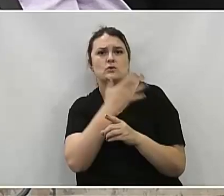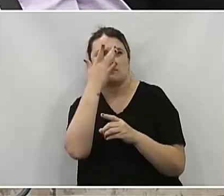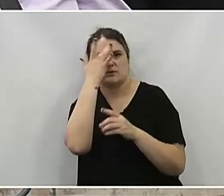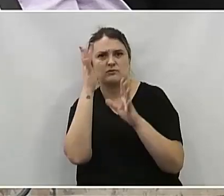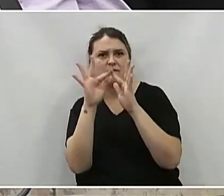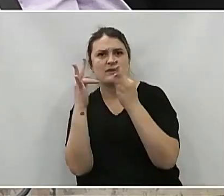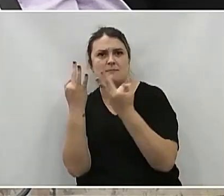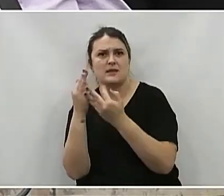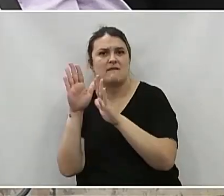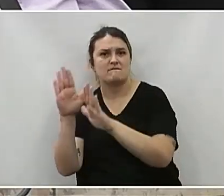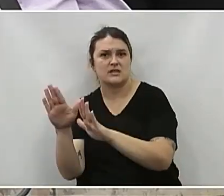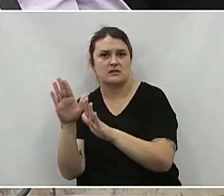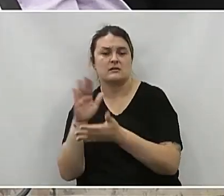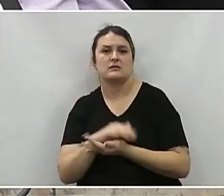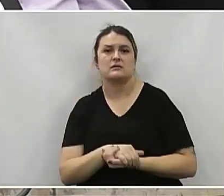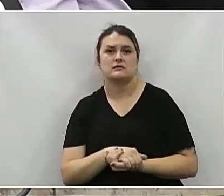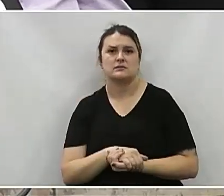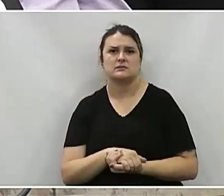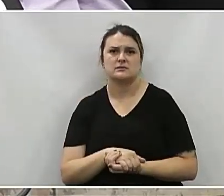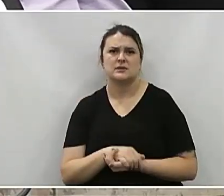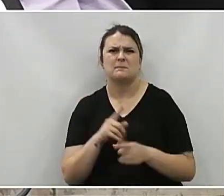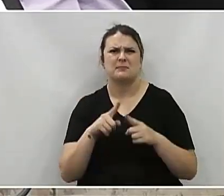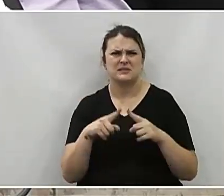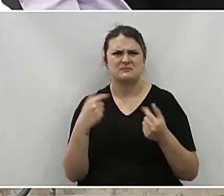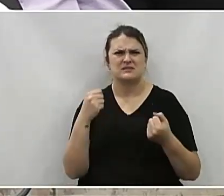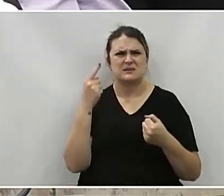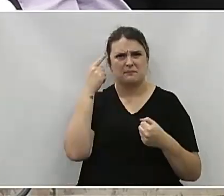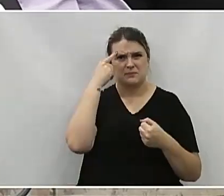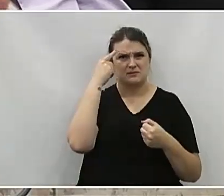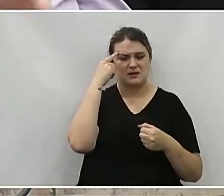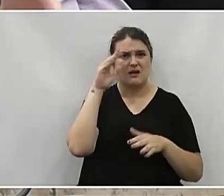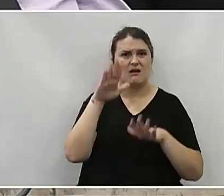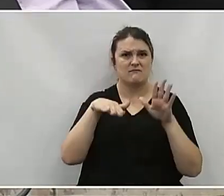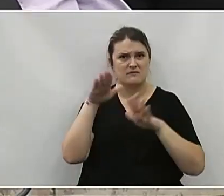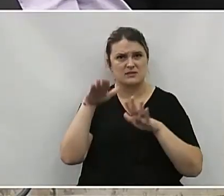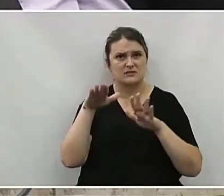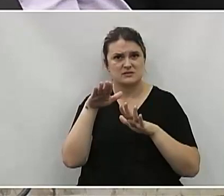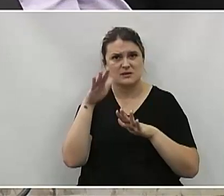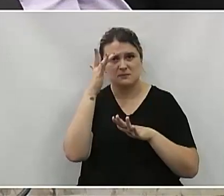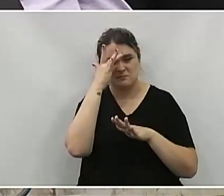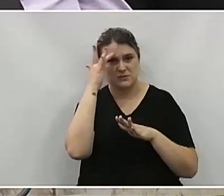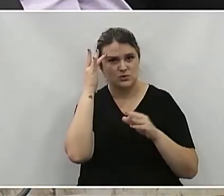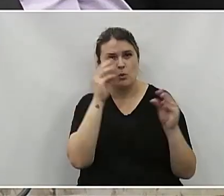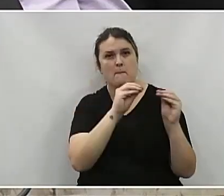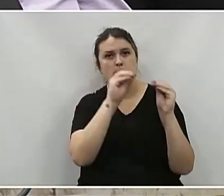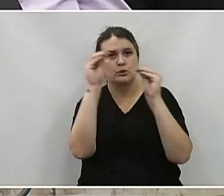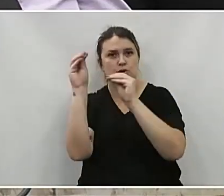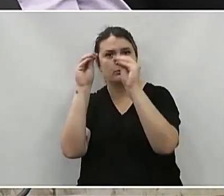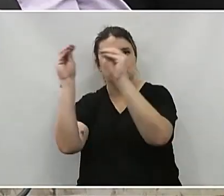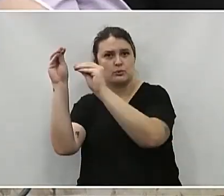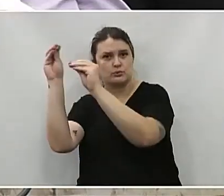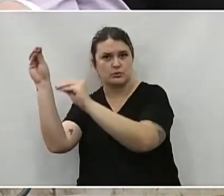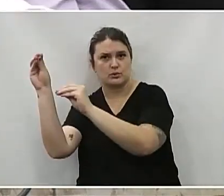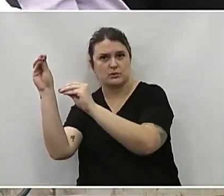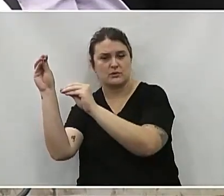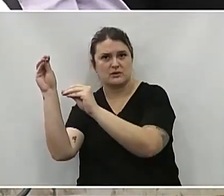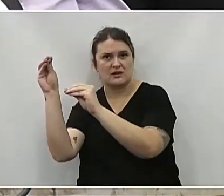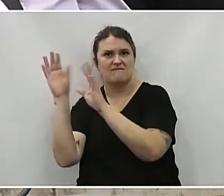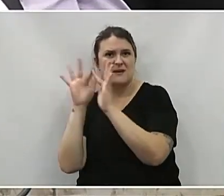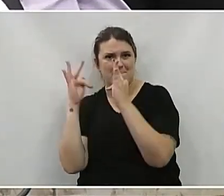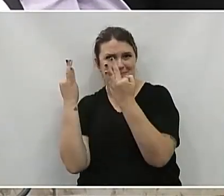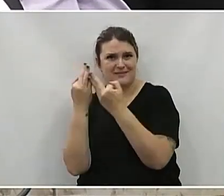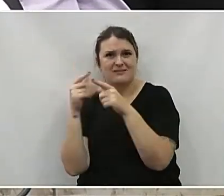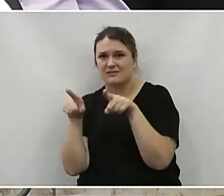para deixar esses animais só que é preciso pensar também que muitas dessas pessoas que estão sendo realocadas os seus